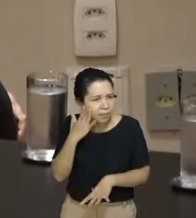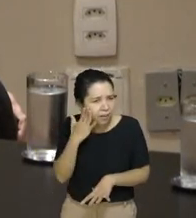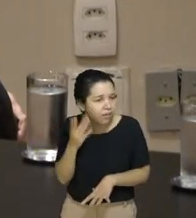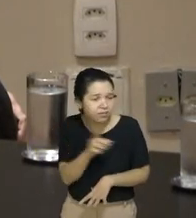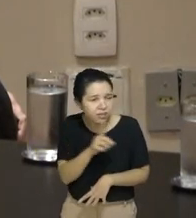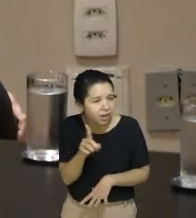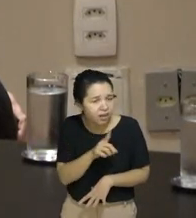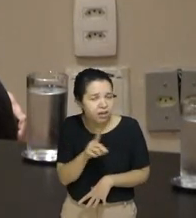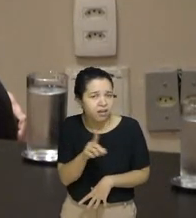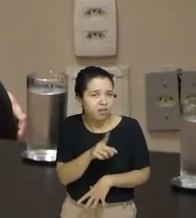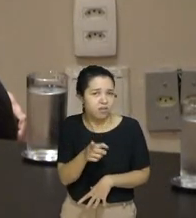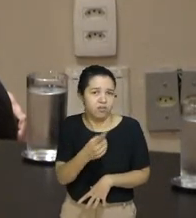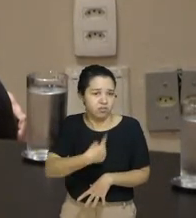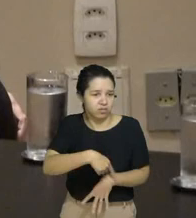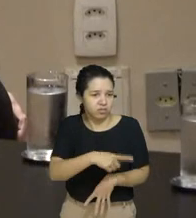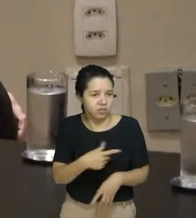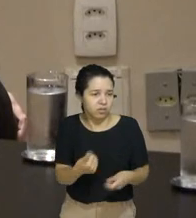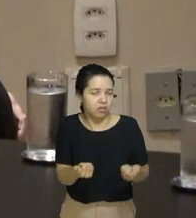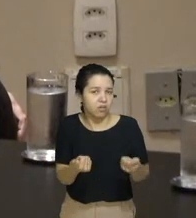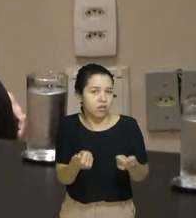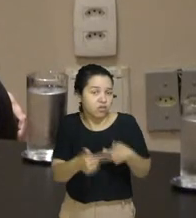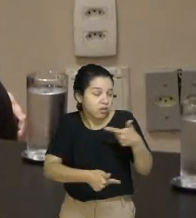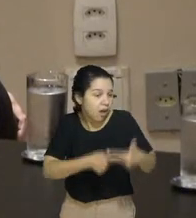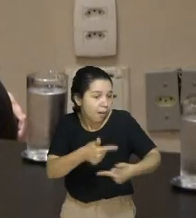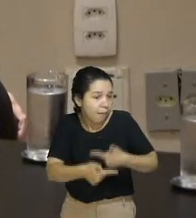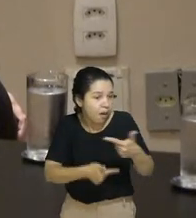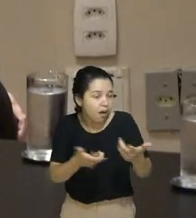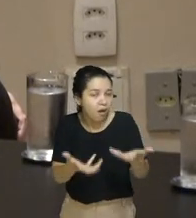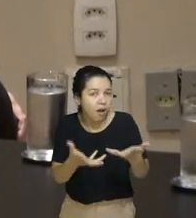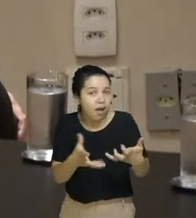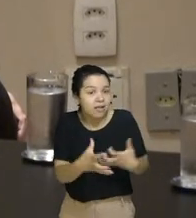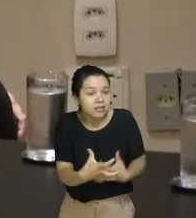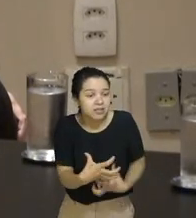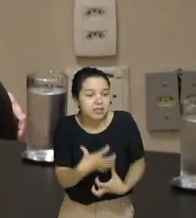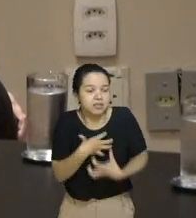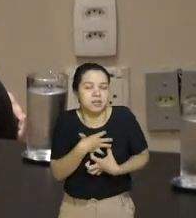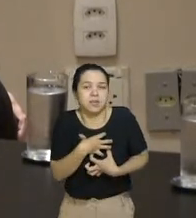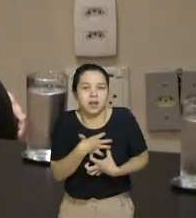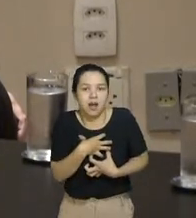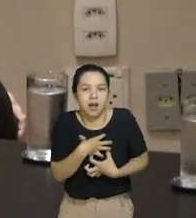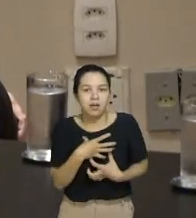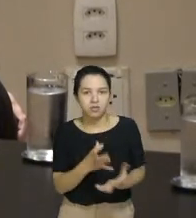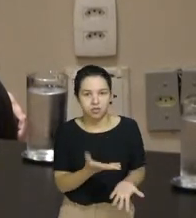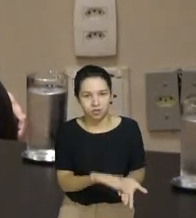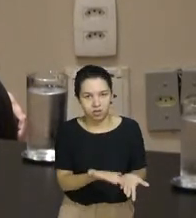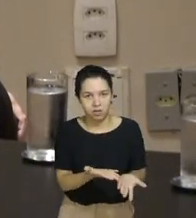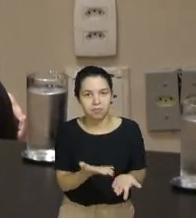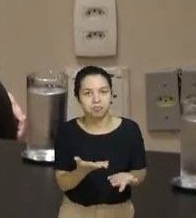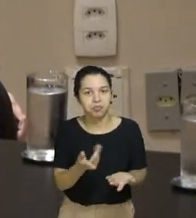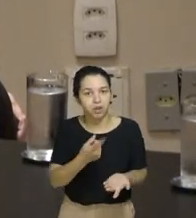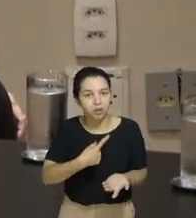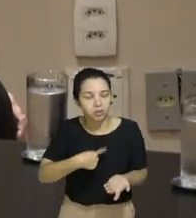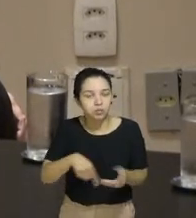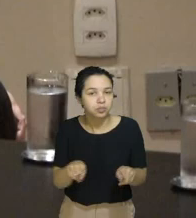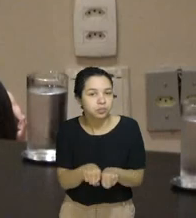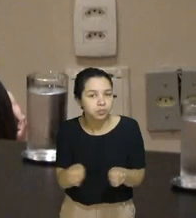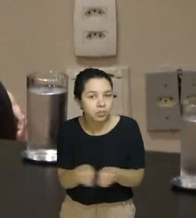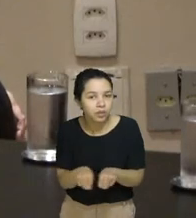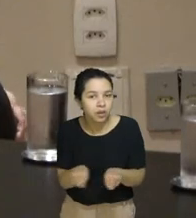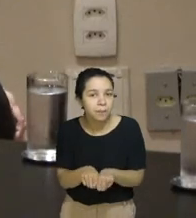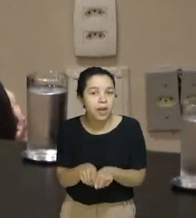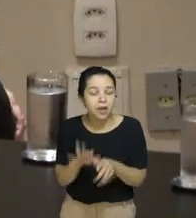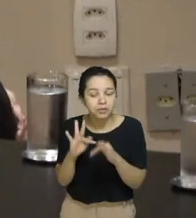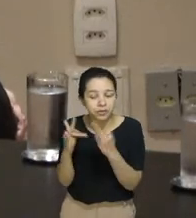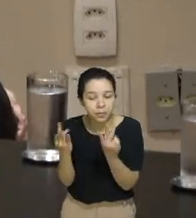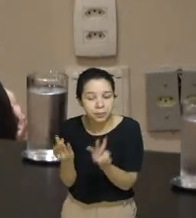a gente tenta fazer um trabalho de sensibilidade, de sensibilizar. A gente acolhe a família que já vem estressada,